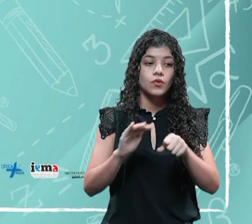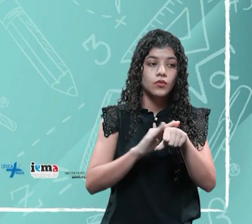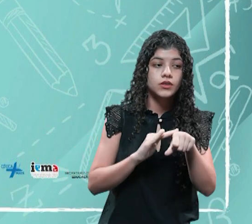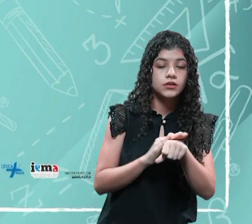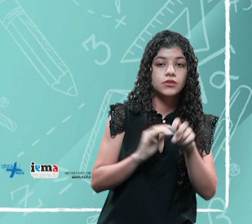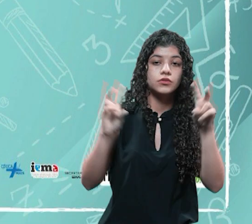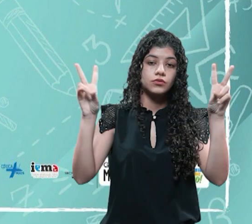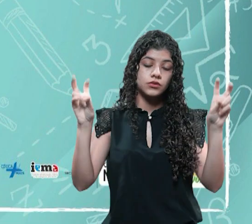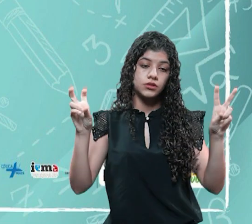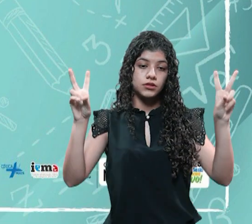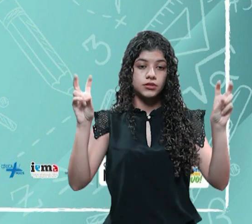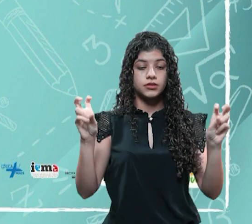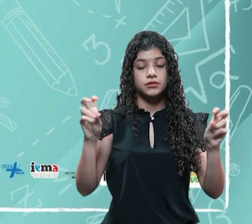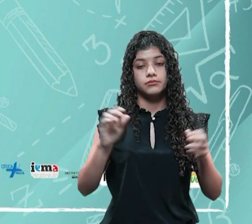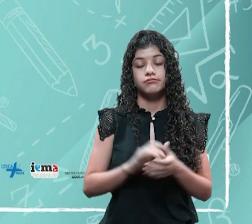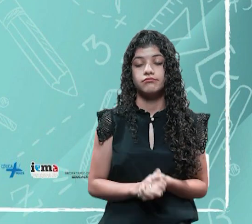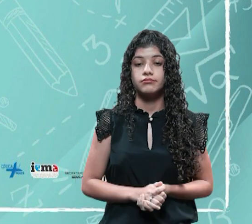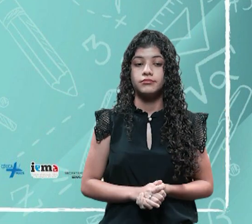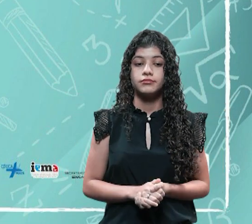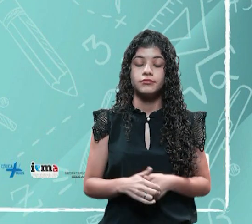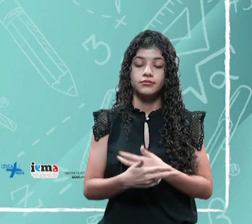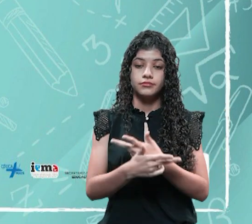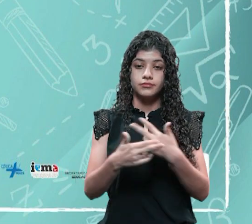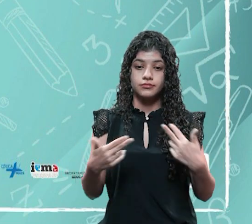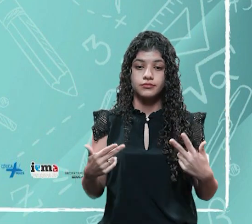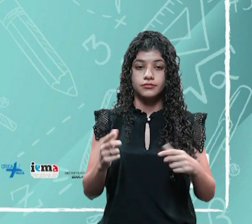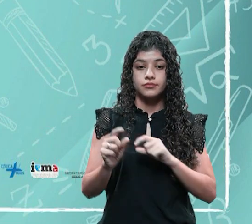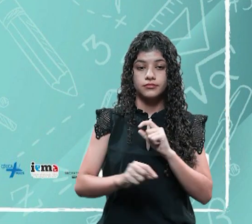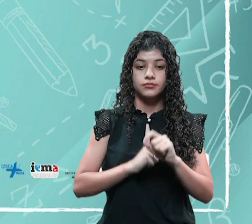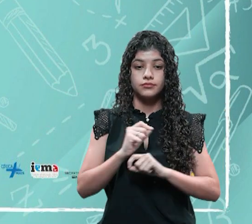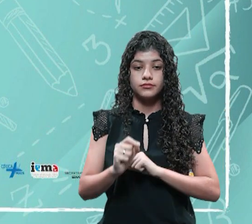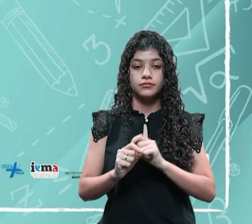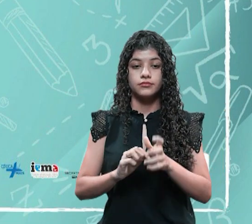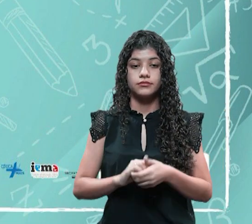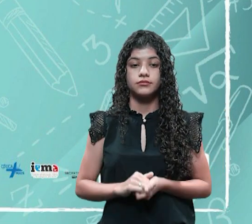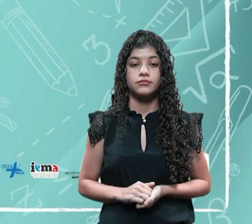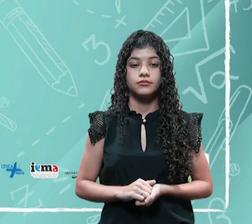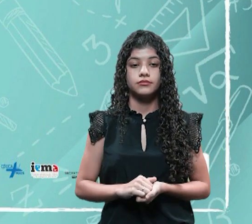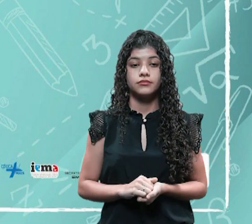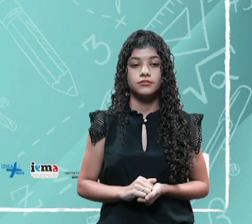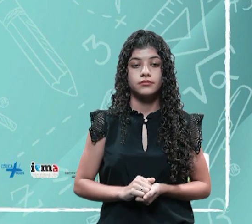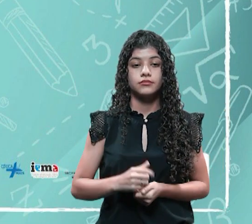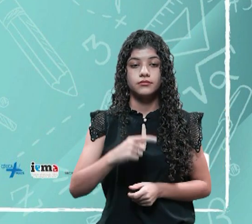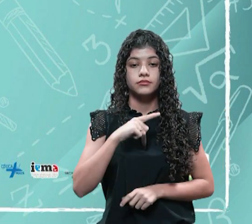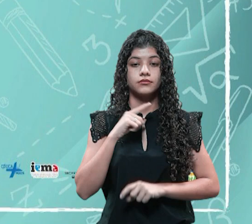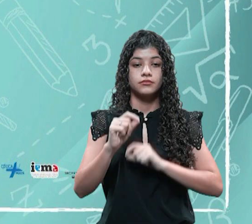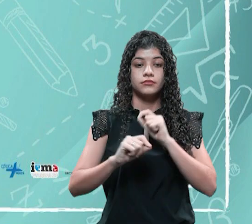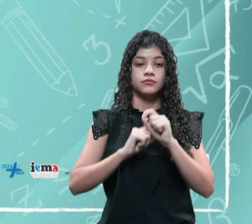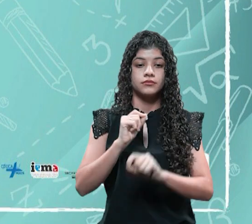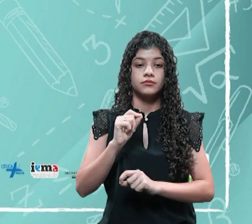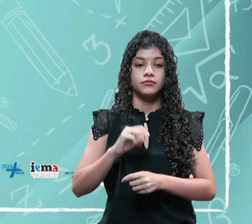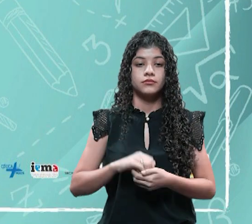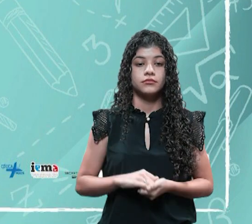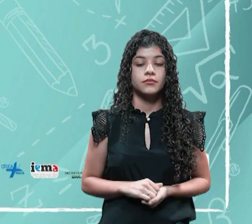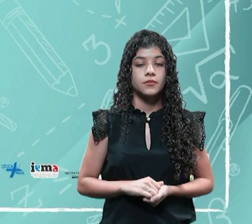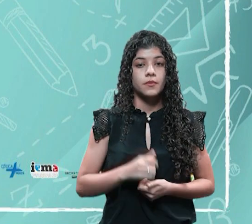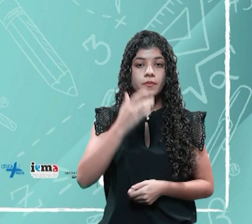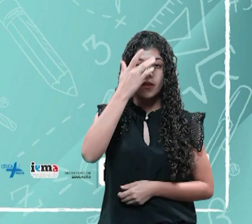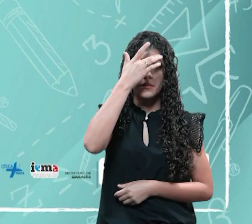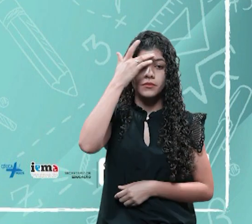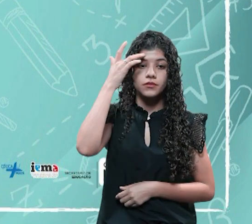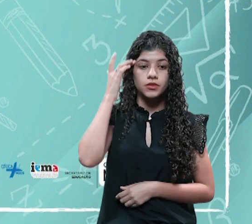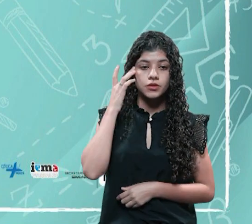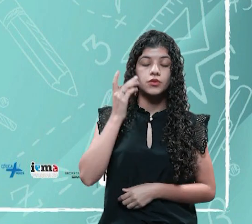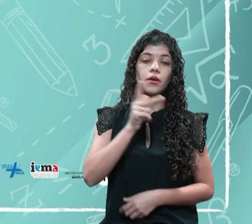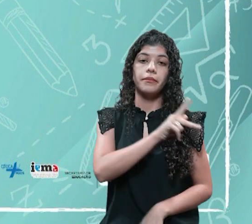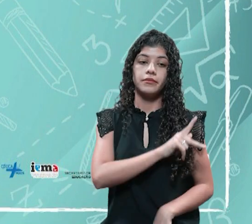Discussões de temas. Enfim, geralmente as comissões técnicas, elas são constituídas de um presidente